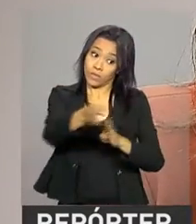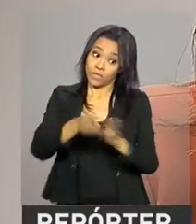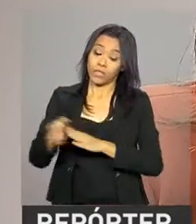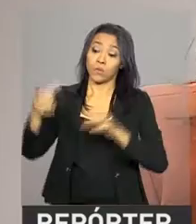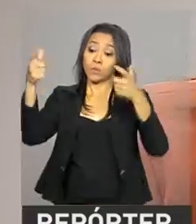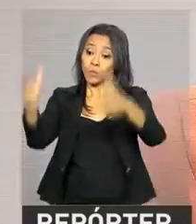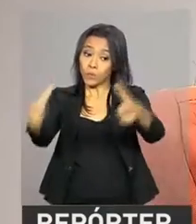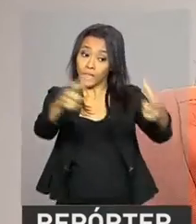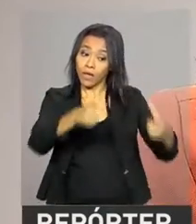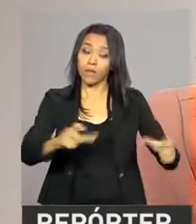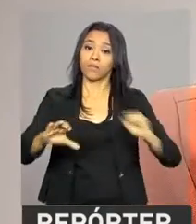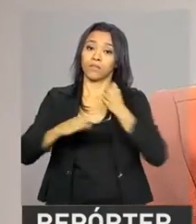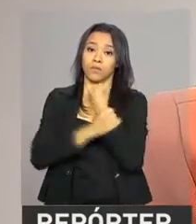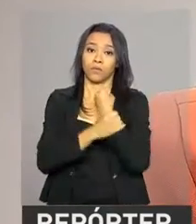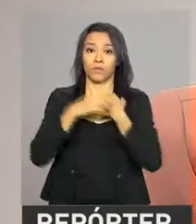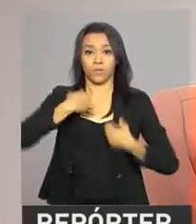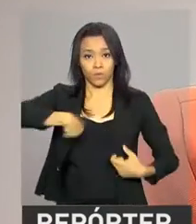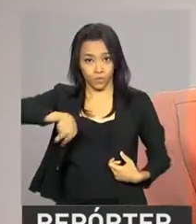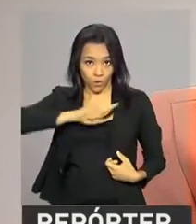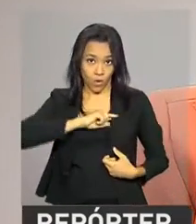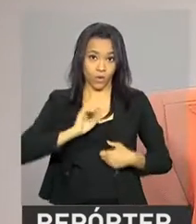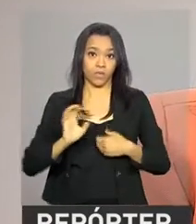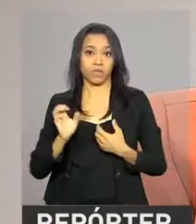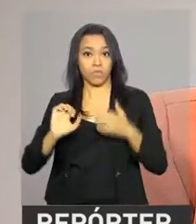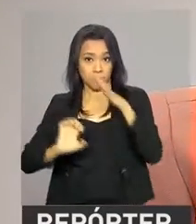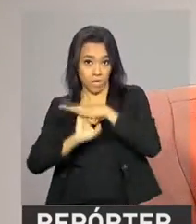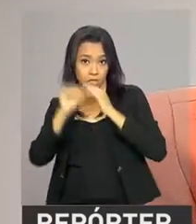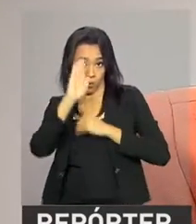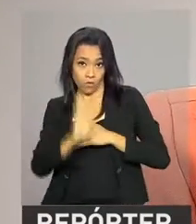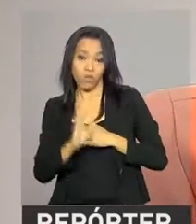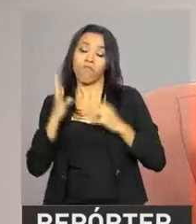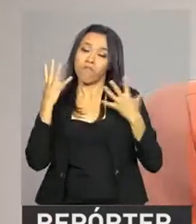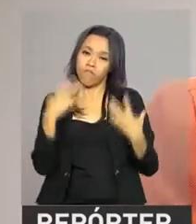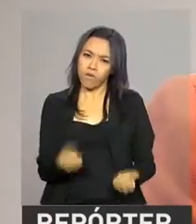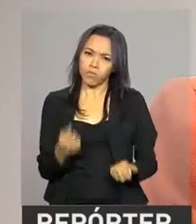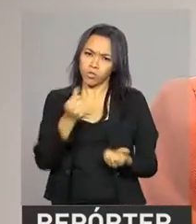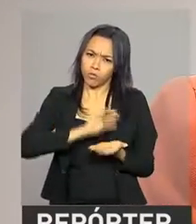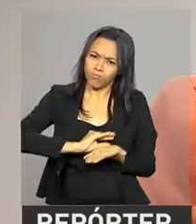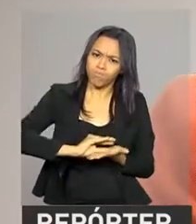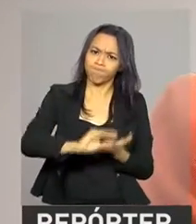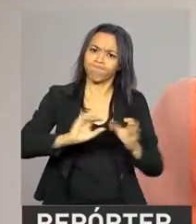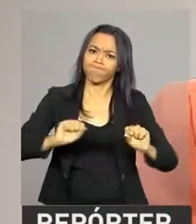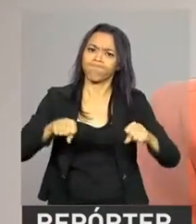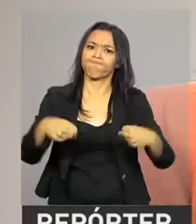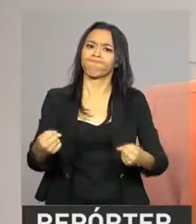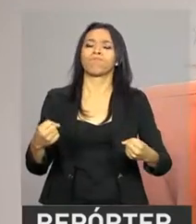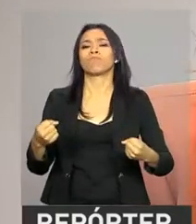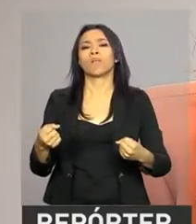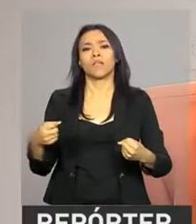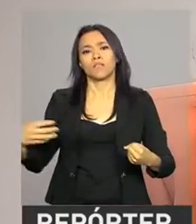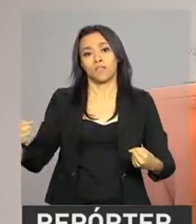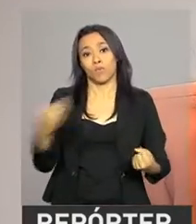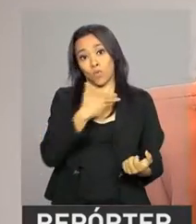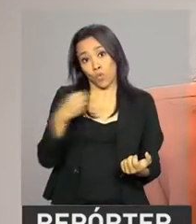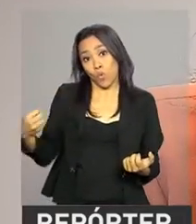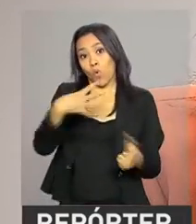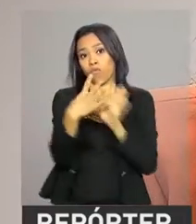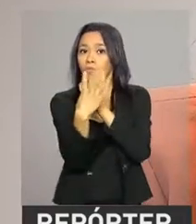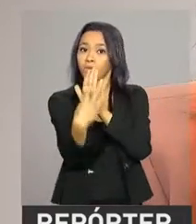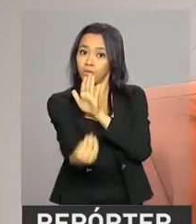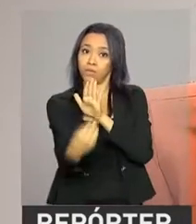estar seguros, ou seja, nós, enquanto empresa de governo, vamos investir muito forte também para acompanhar o governo nesse novo modelo de